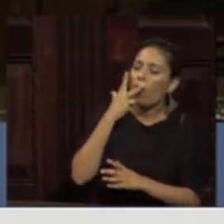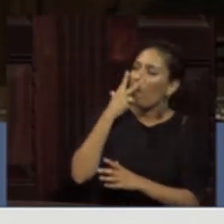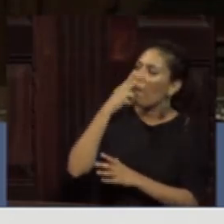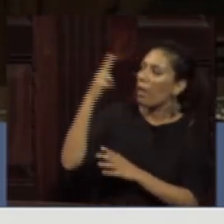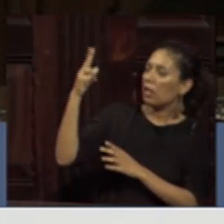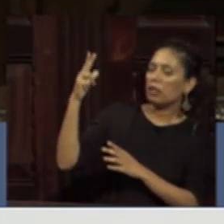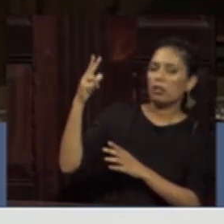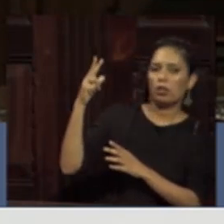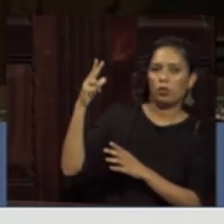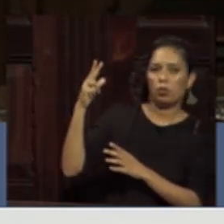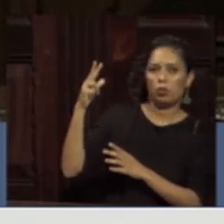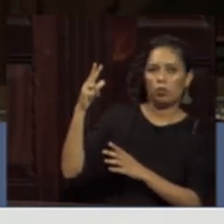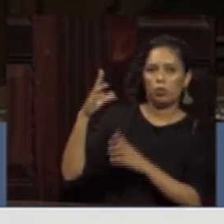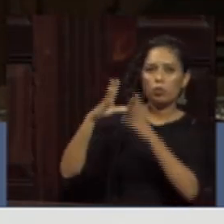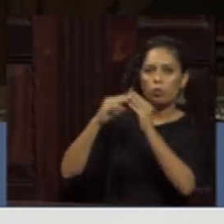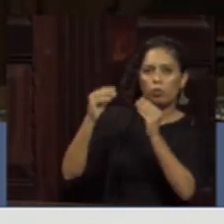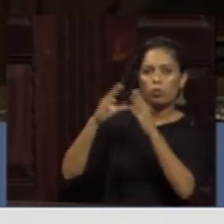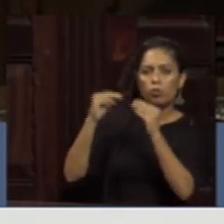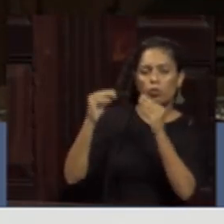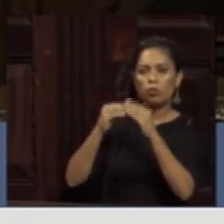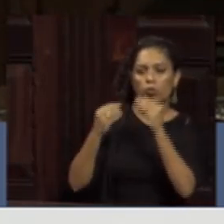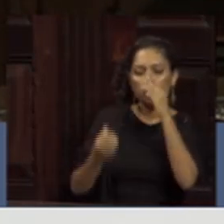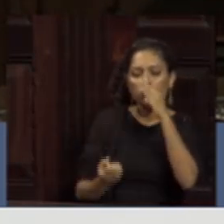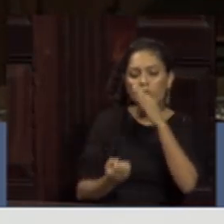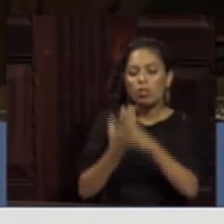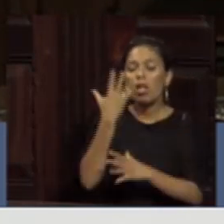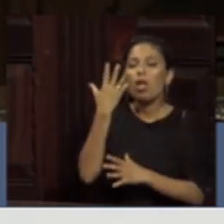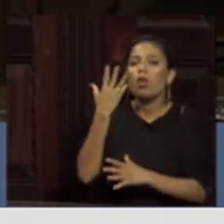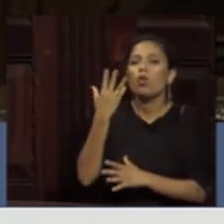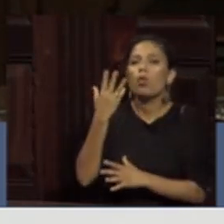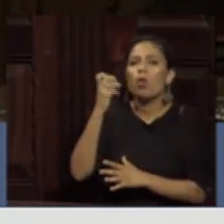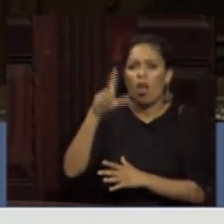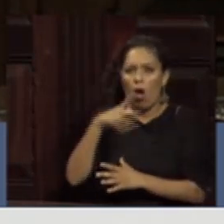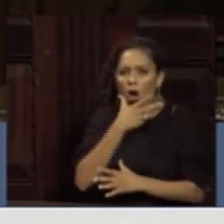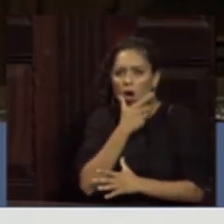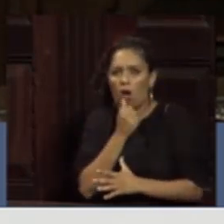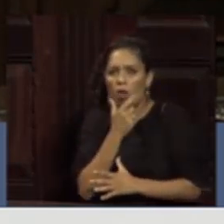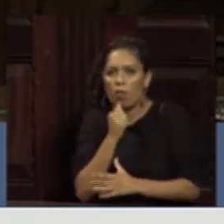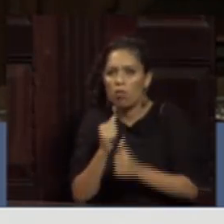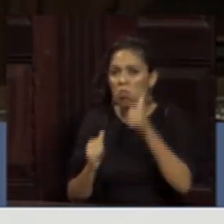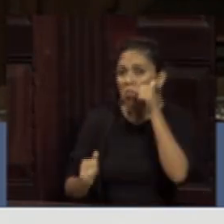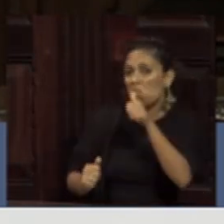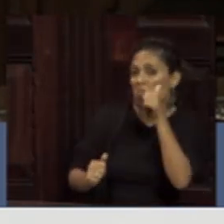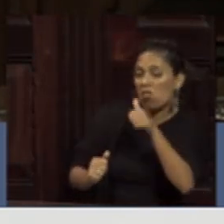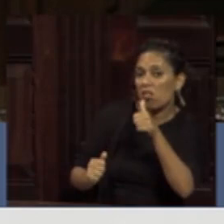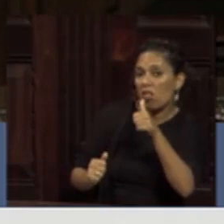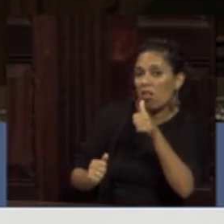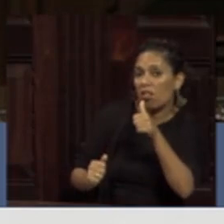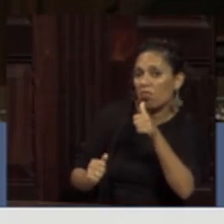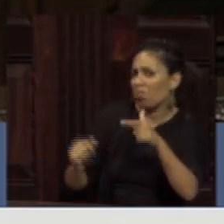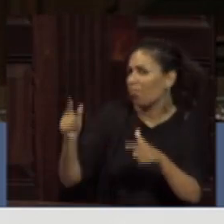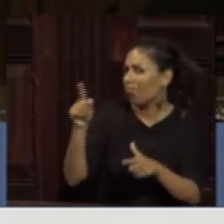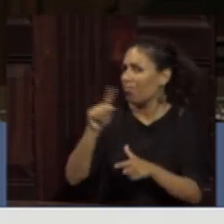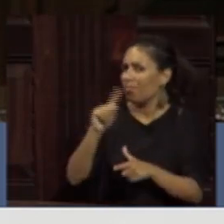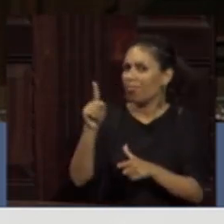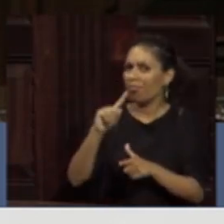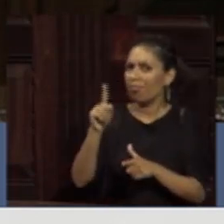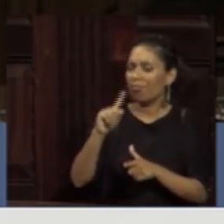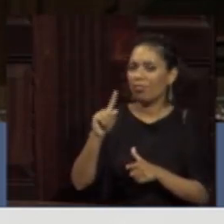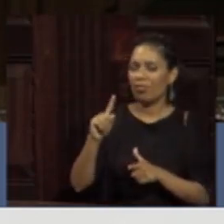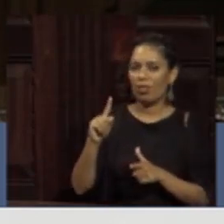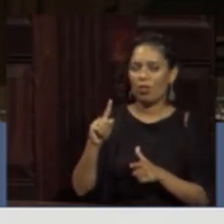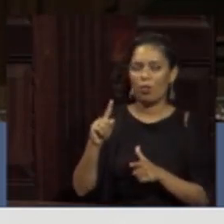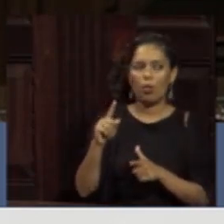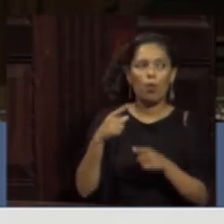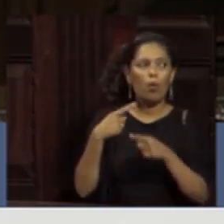Espírito Criador não é homem nem mulher, porque os